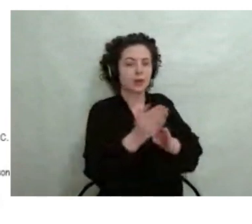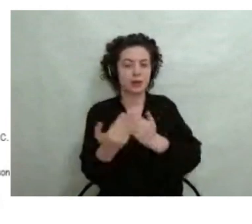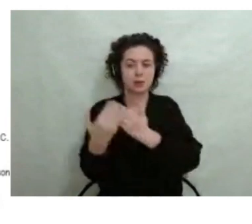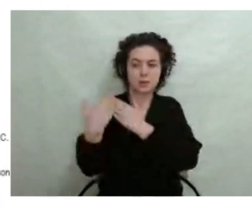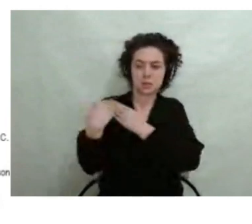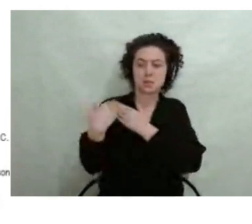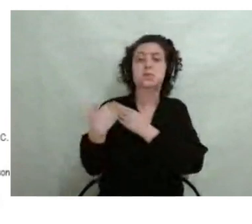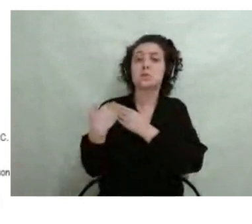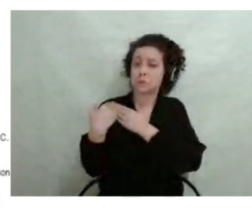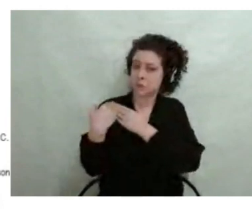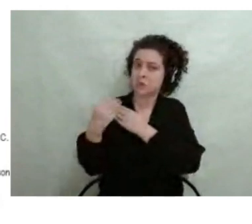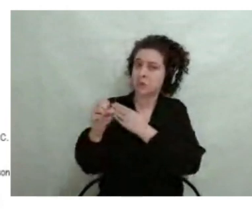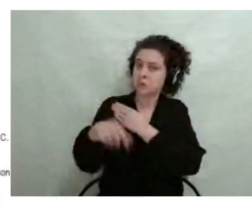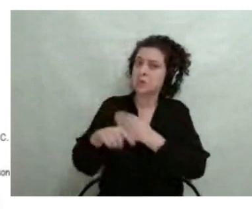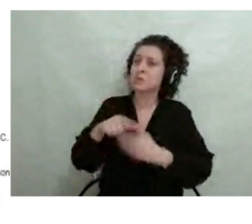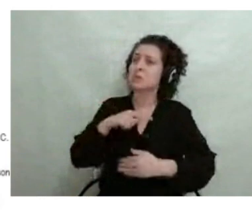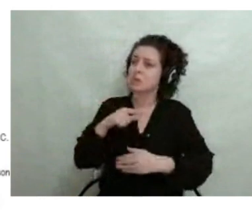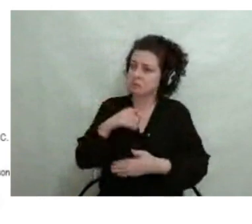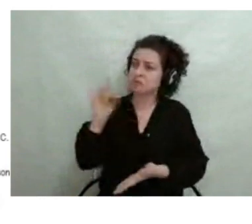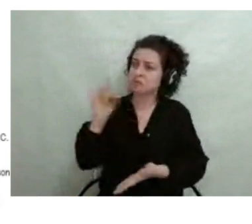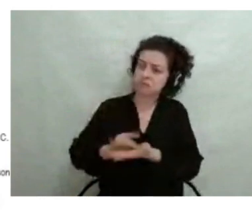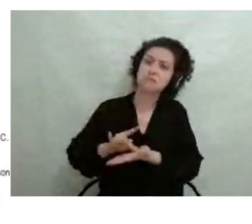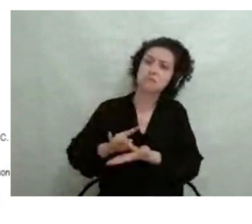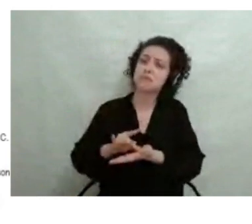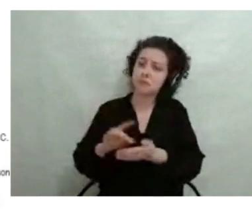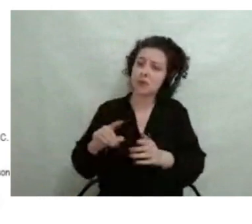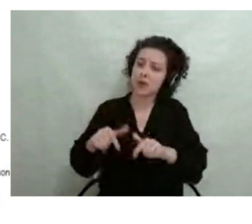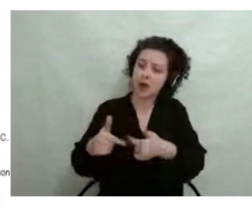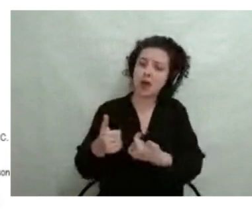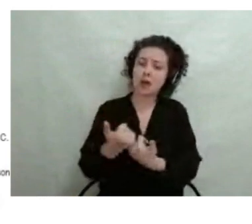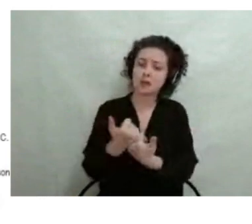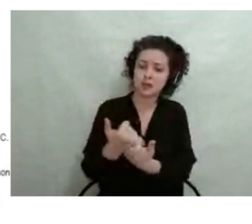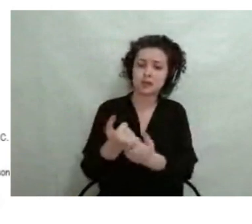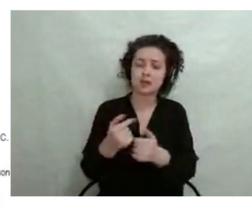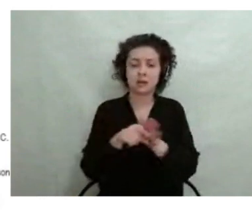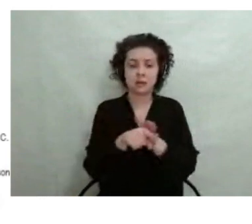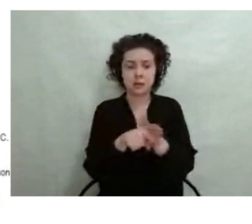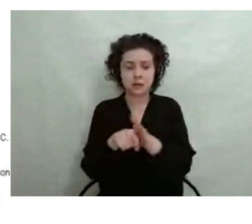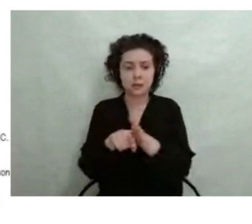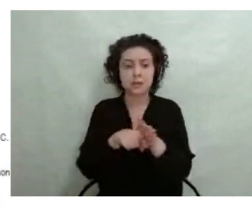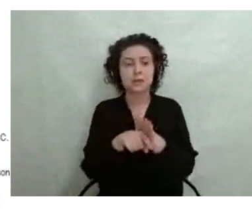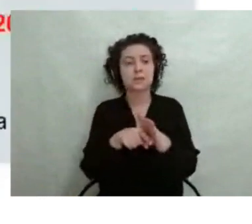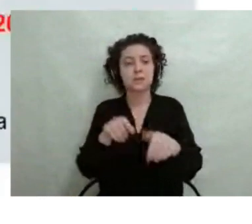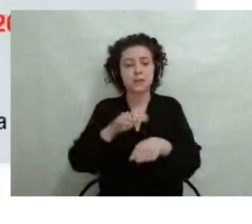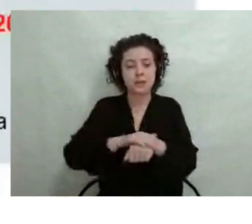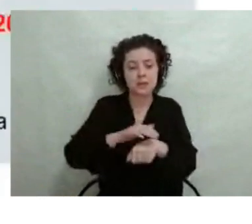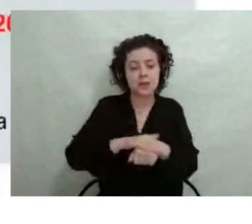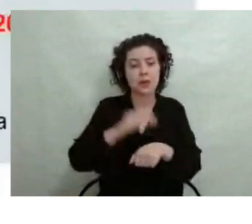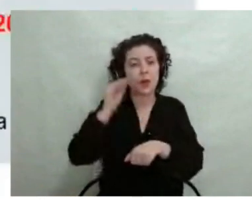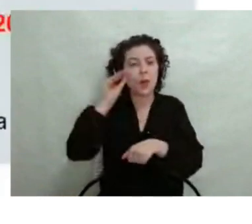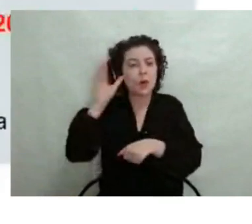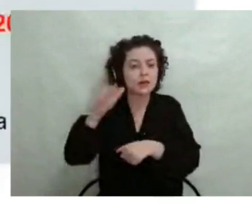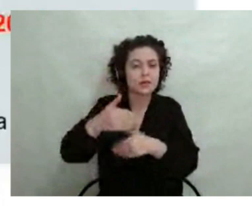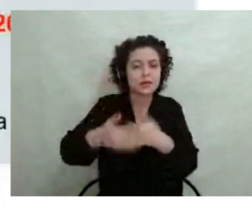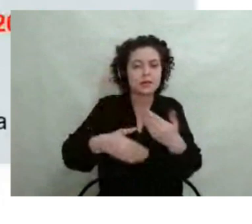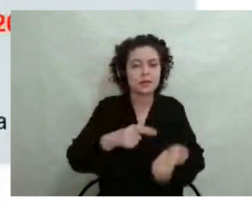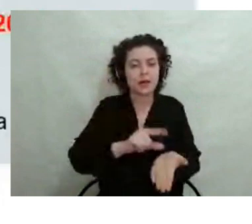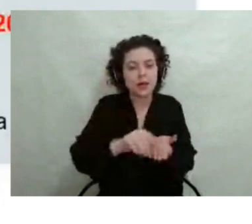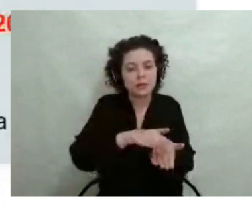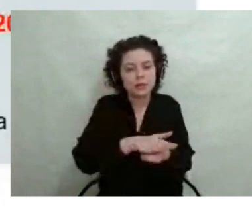papel da assistência e pesquisa na produção de novos conhecimentos. Então, aqui as